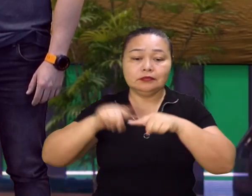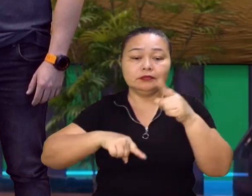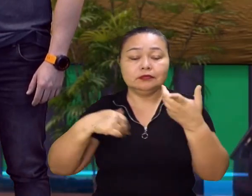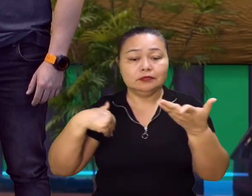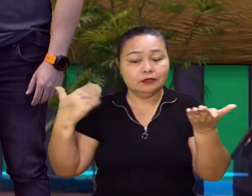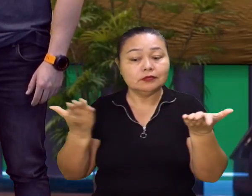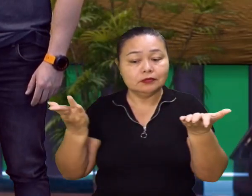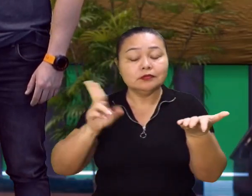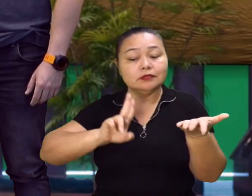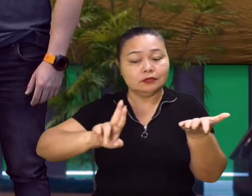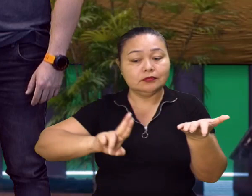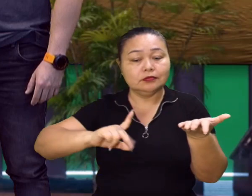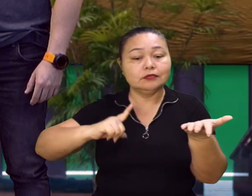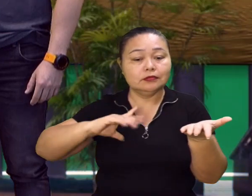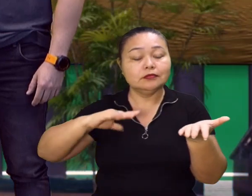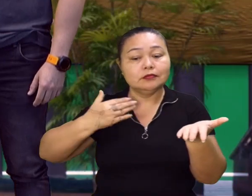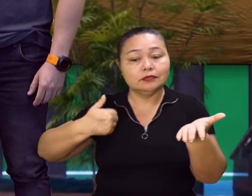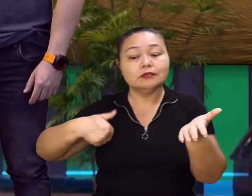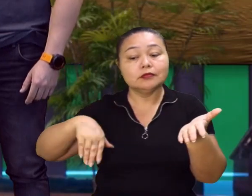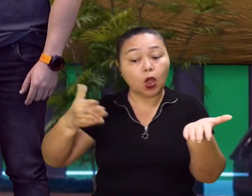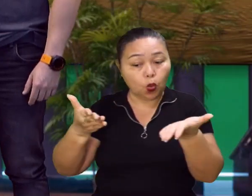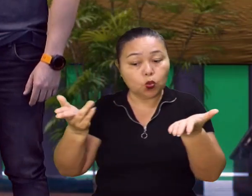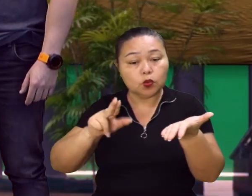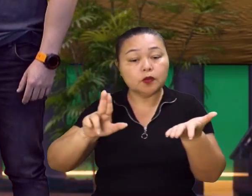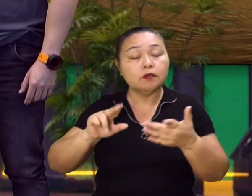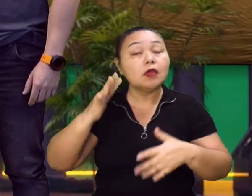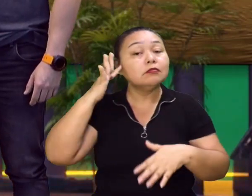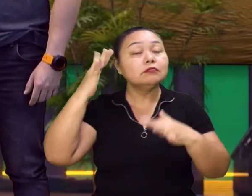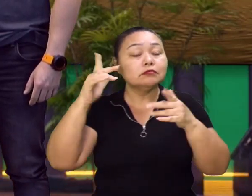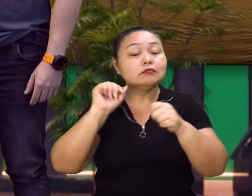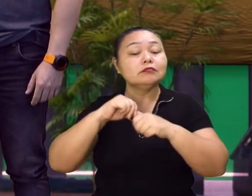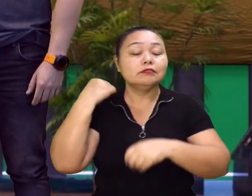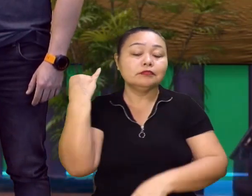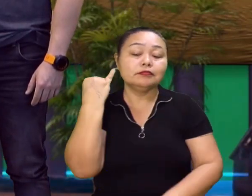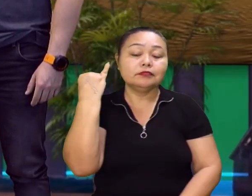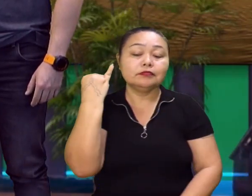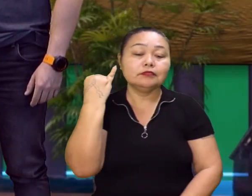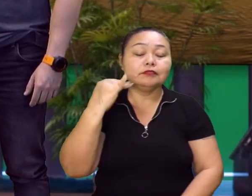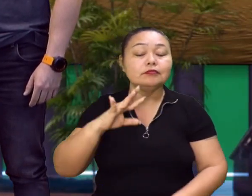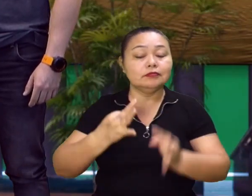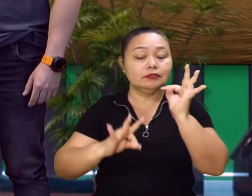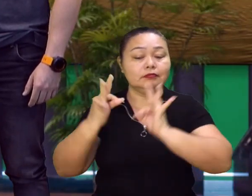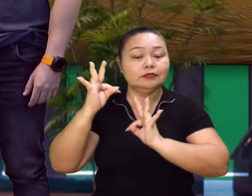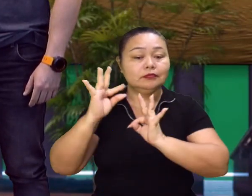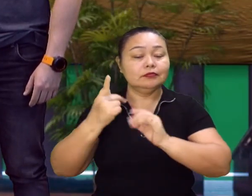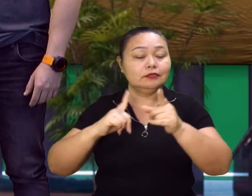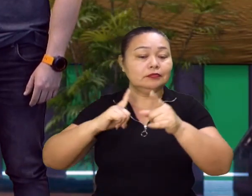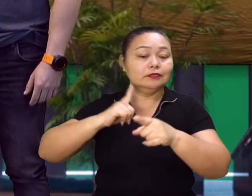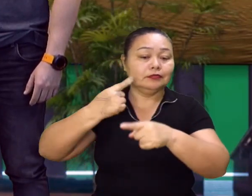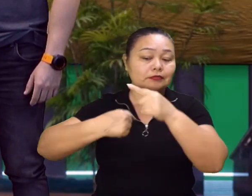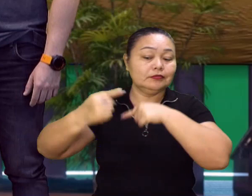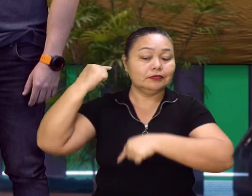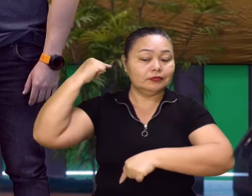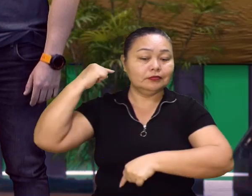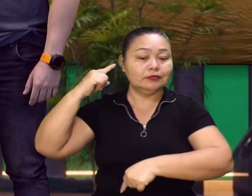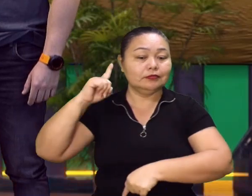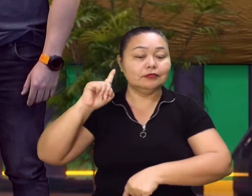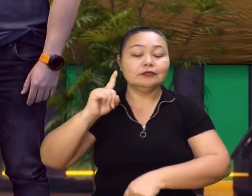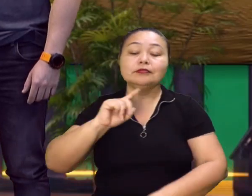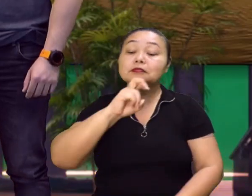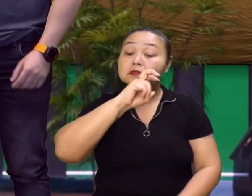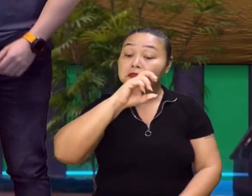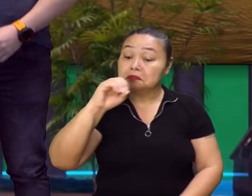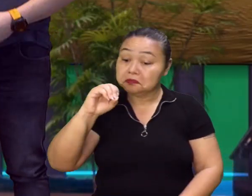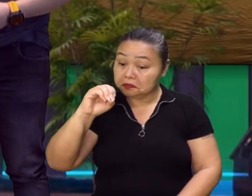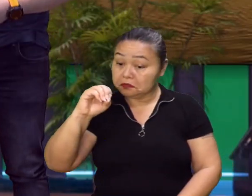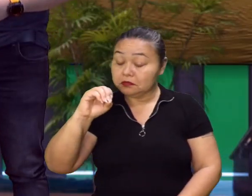até hoje não é utilizado. Né? Verdade. Mas agora imagina a importância e o nível tecnológico que isso tinha para a época, 500 anos atrás.